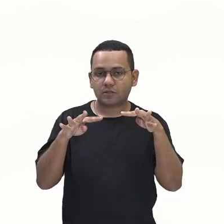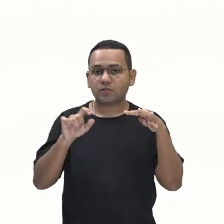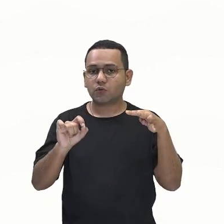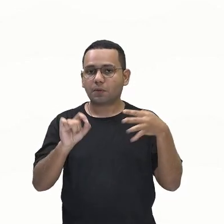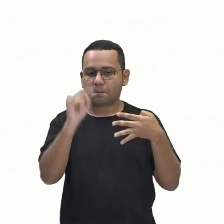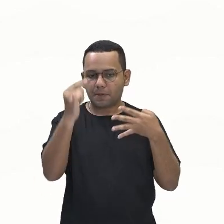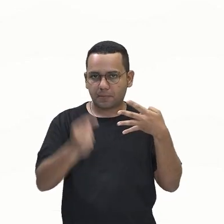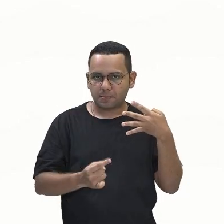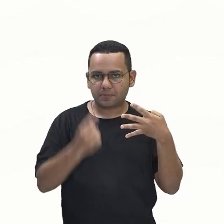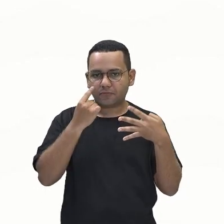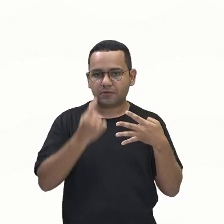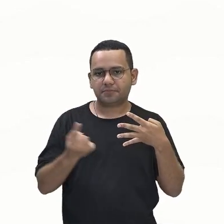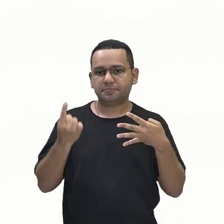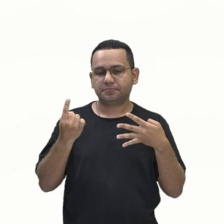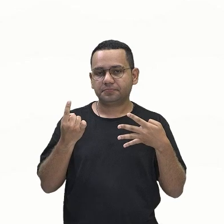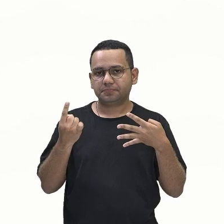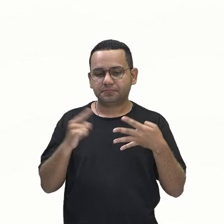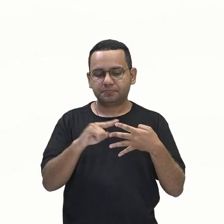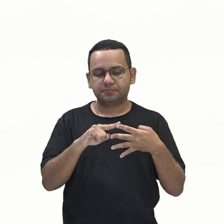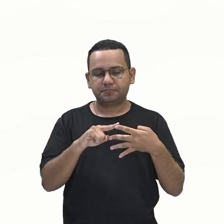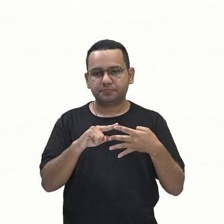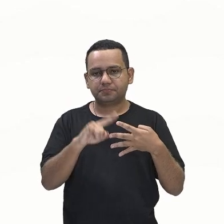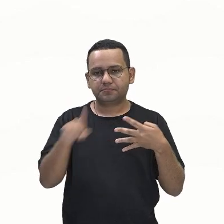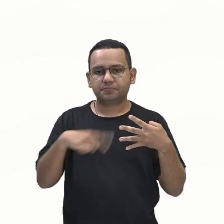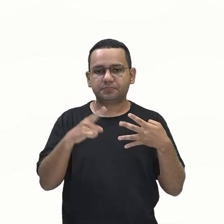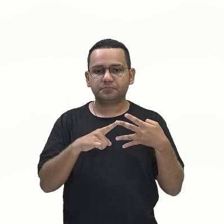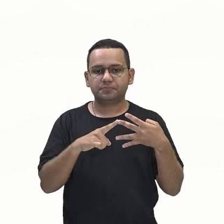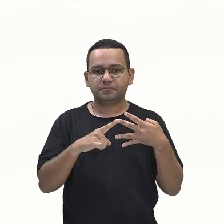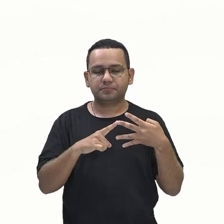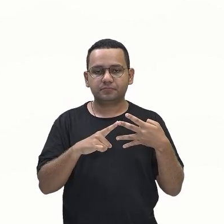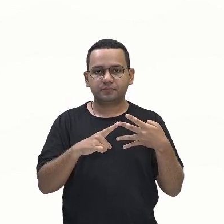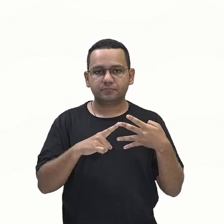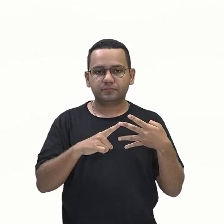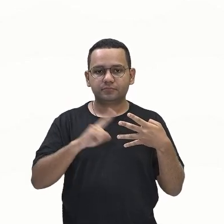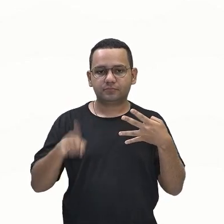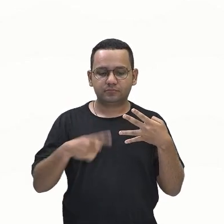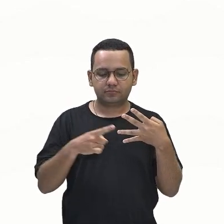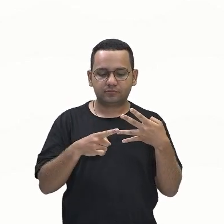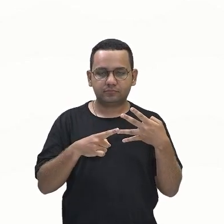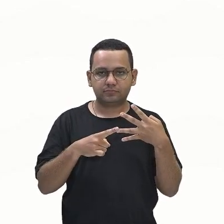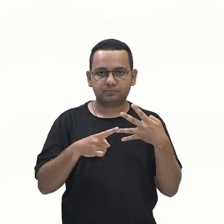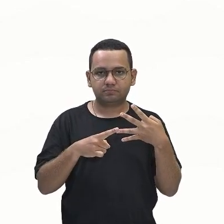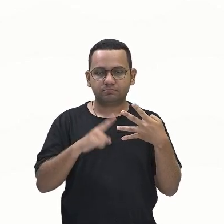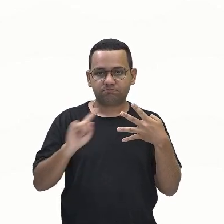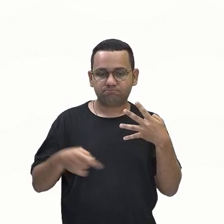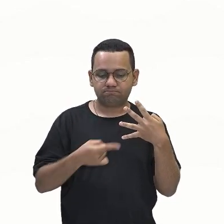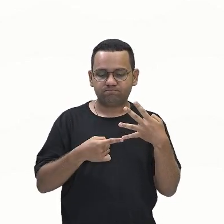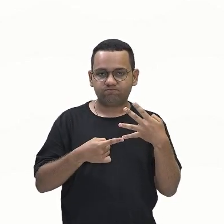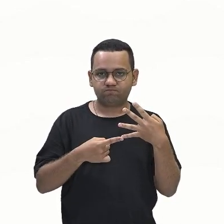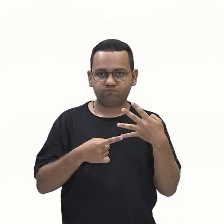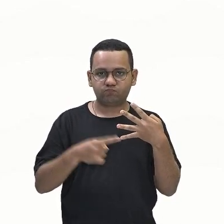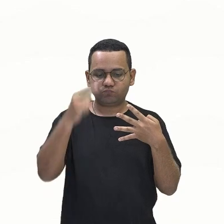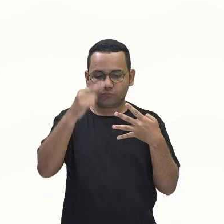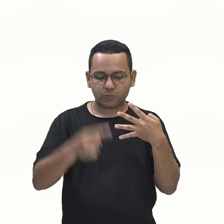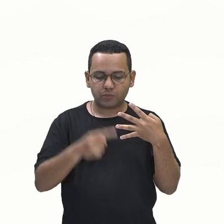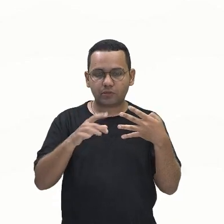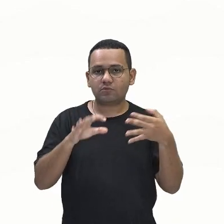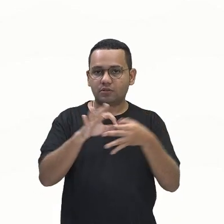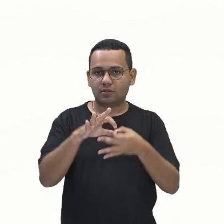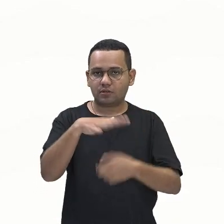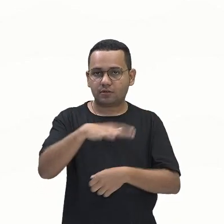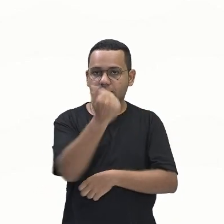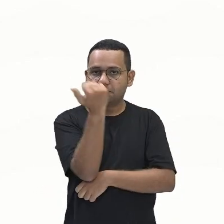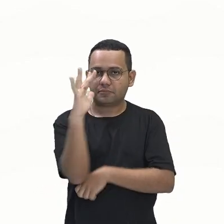biosfera, tá aqui, ó, hidrosfera, a atmosfera e a litosfera. E